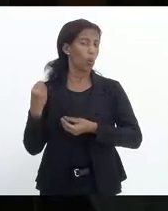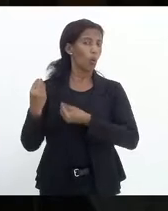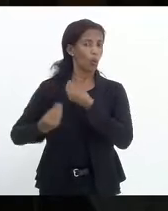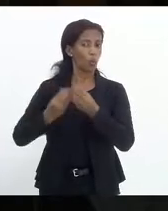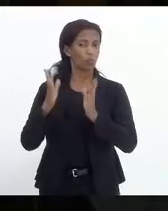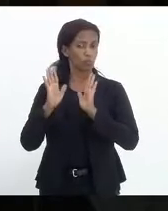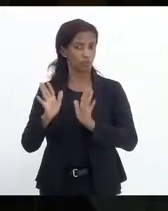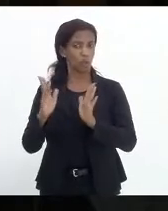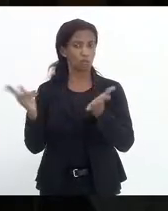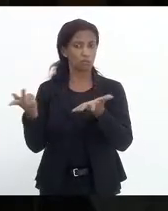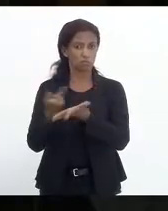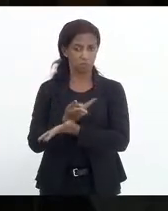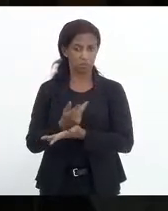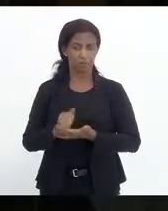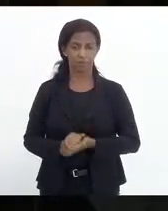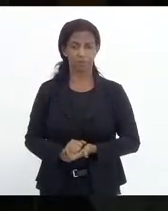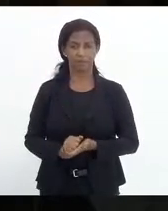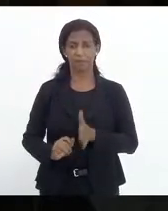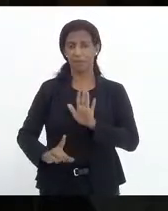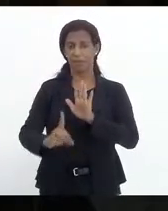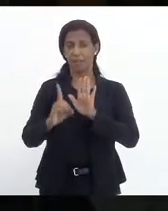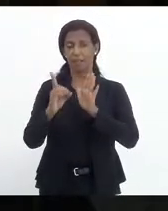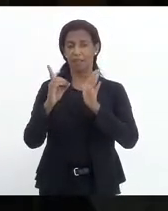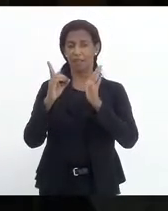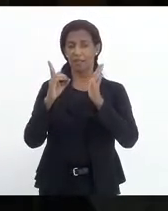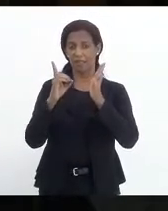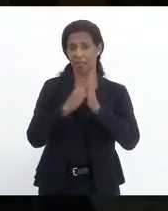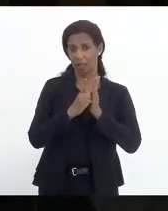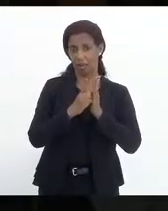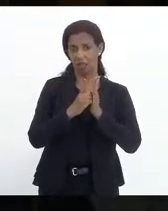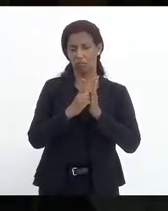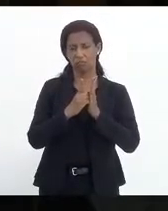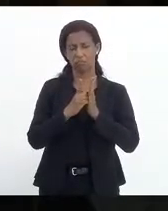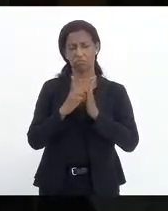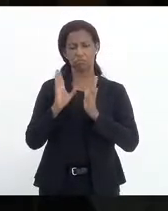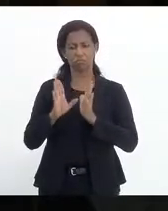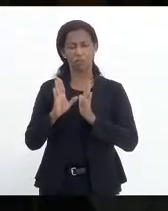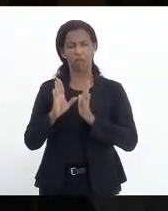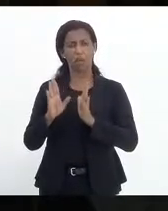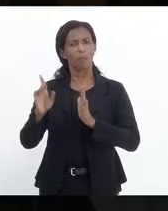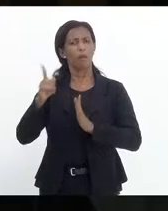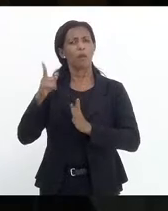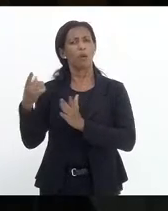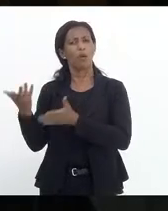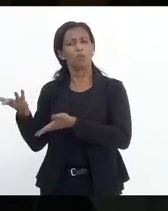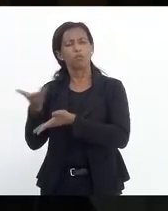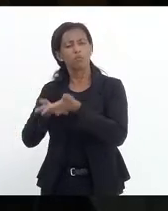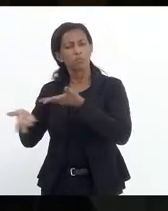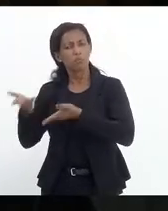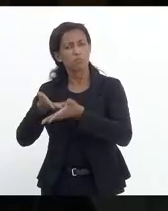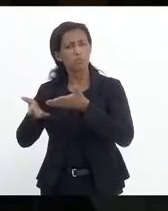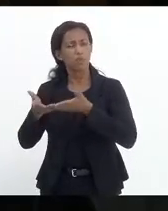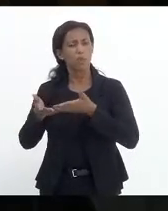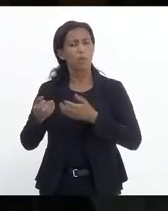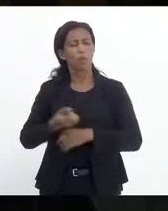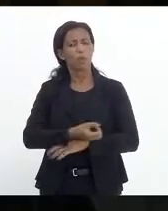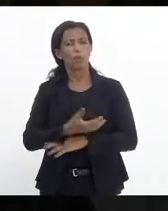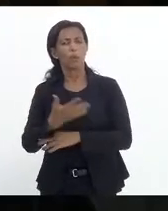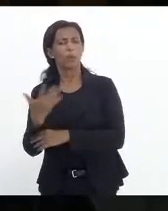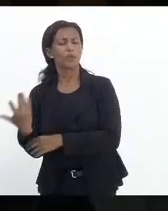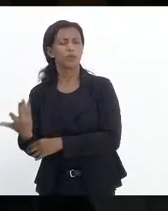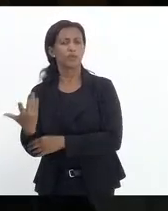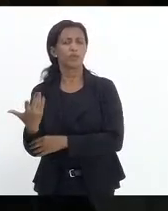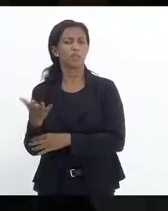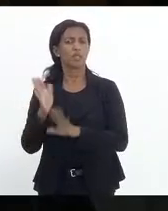já fogo já o foi em decreto recente mas não para novos investimentos para continuar da se ache